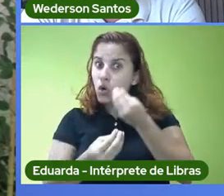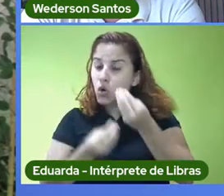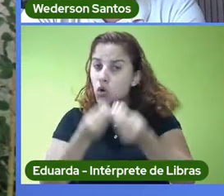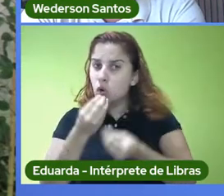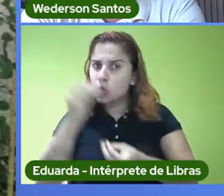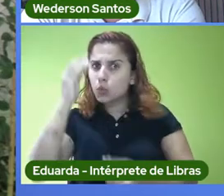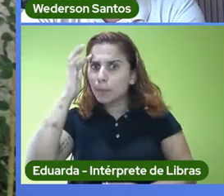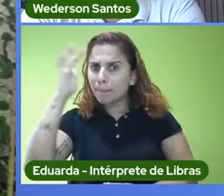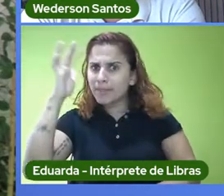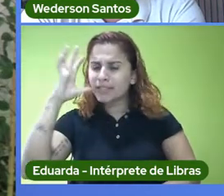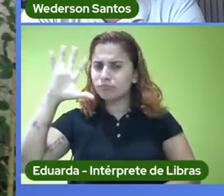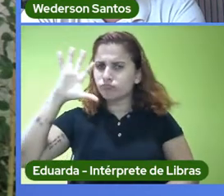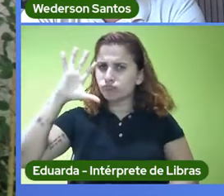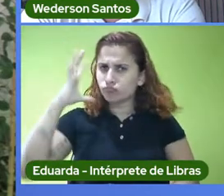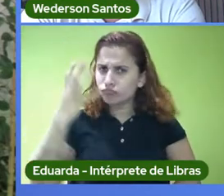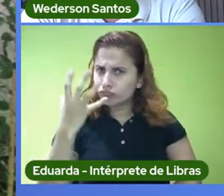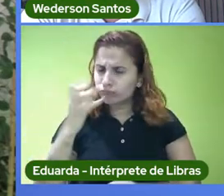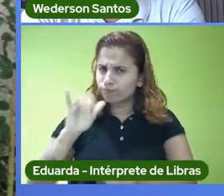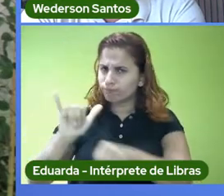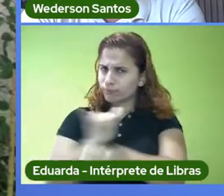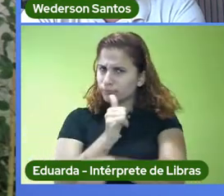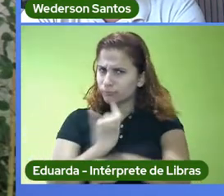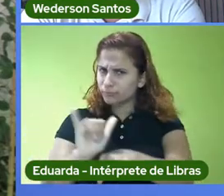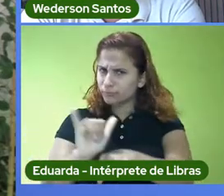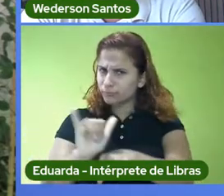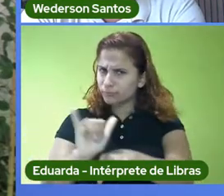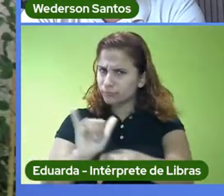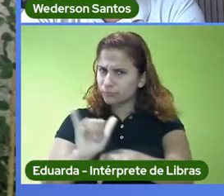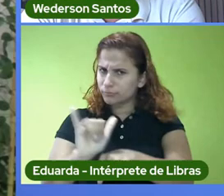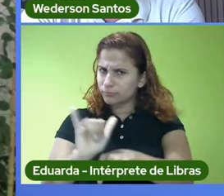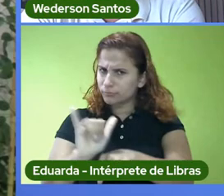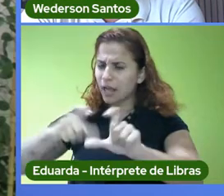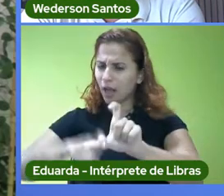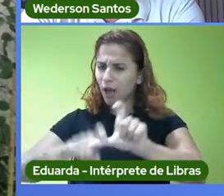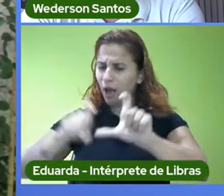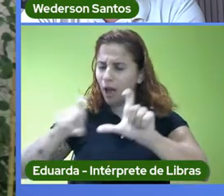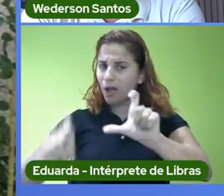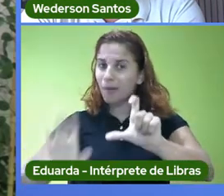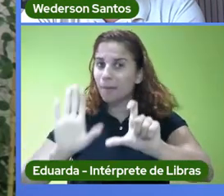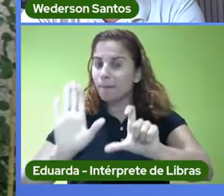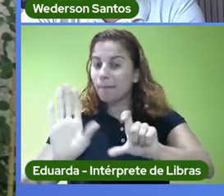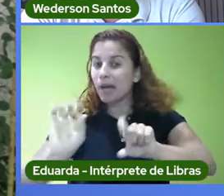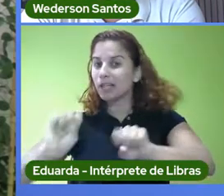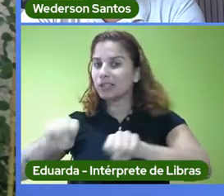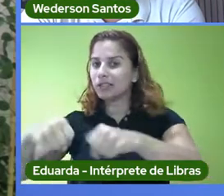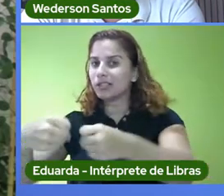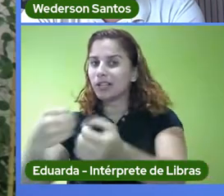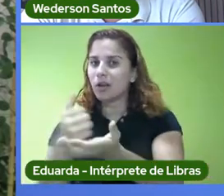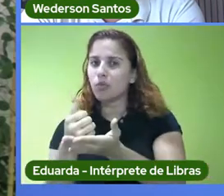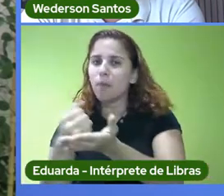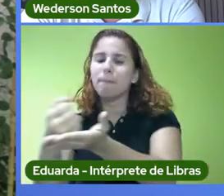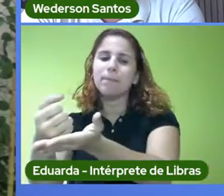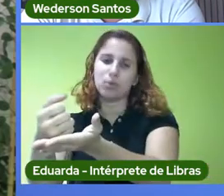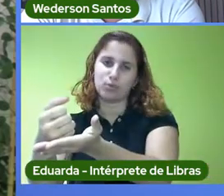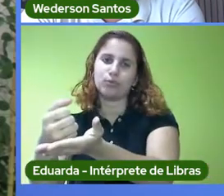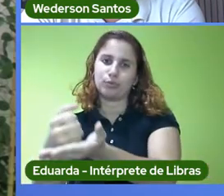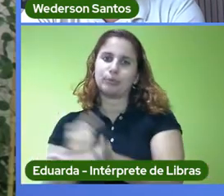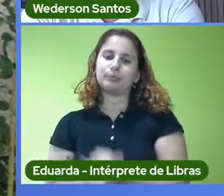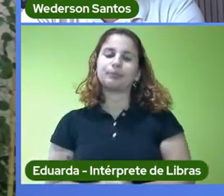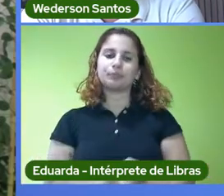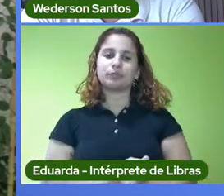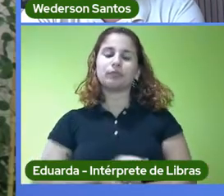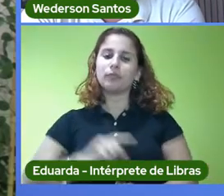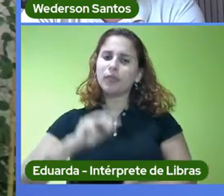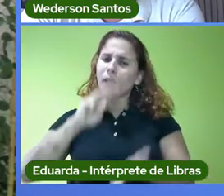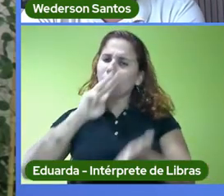estratégias dessa autonomia com apoio, né? E aí, a metodologia do emprego apoiado, que a gente já vem estudando